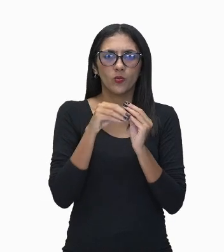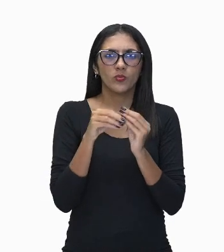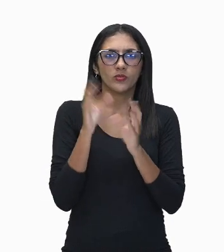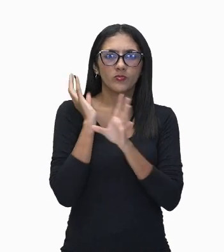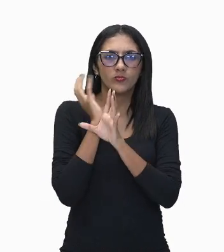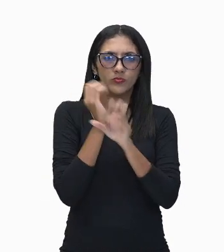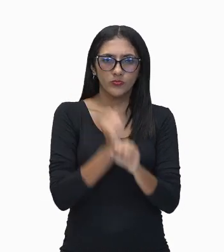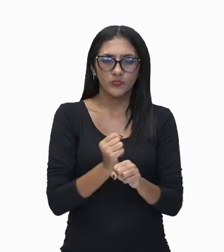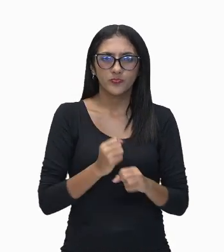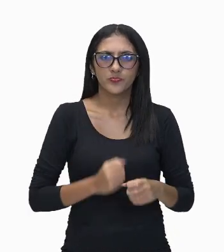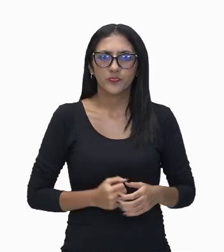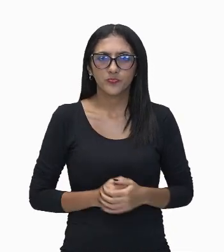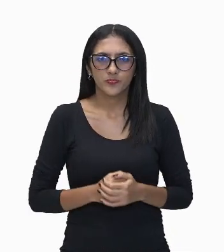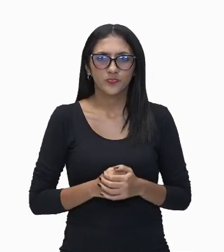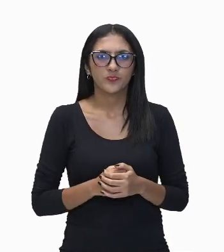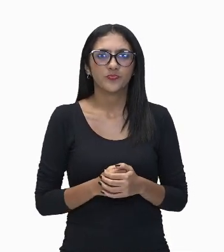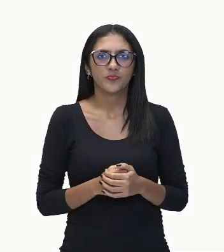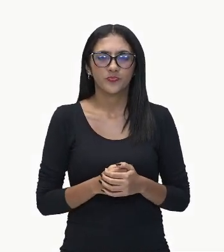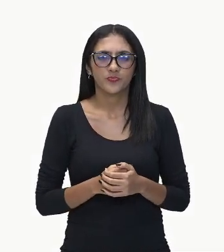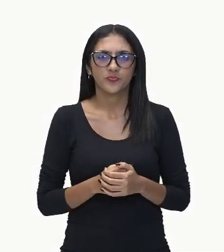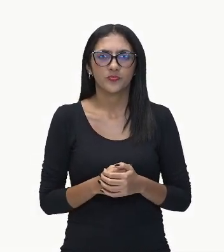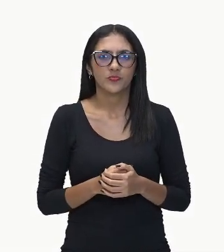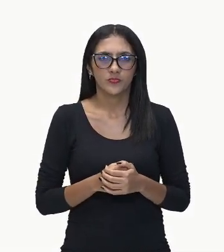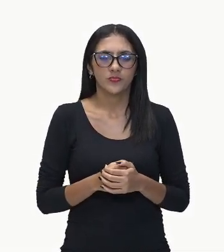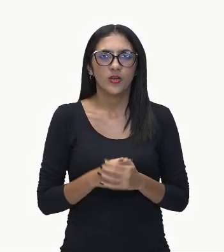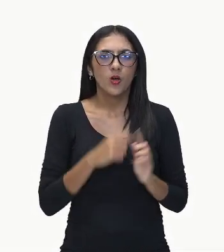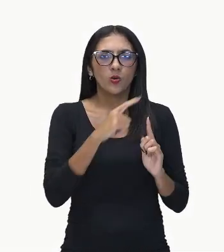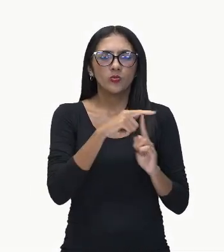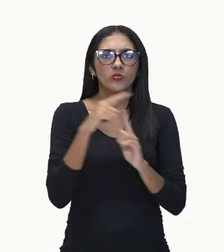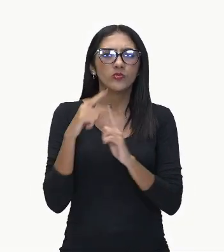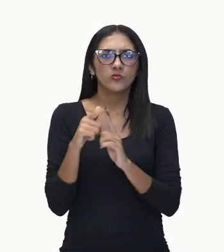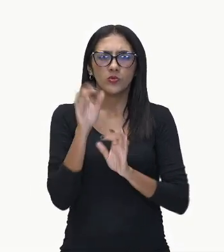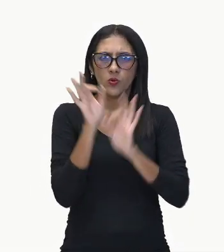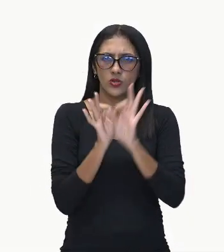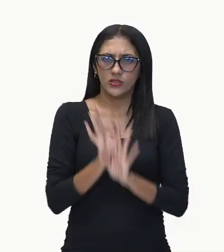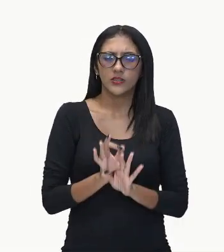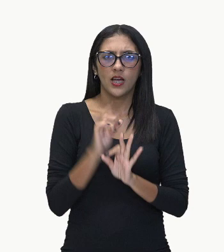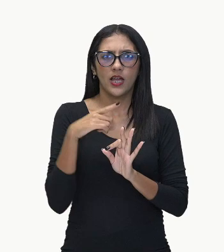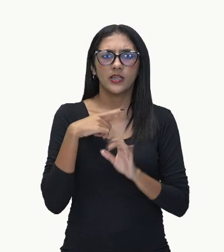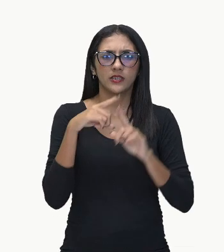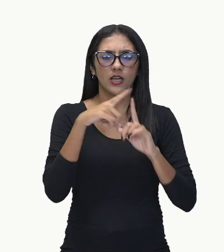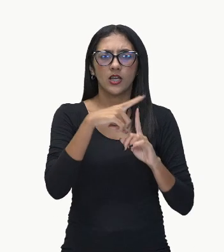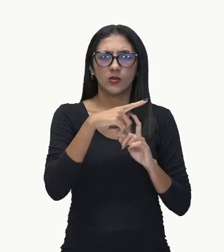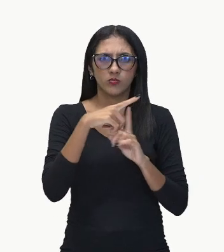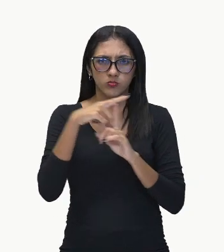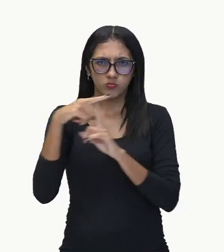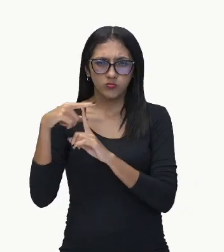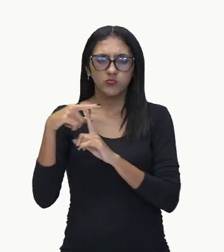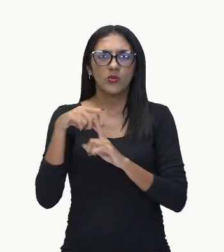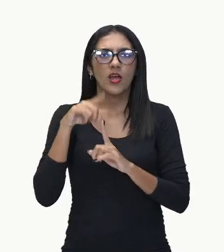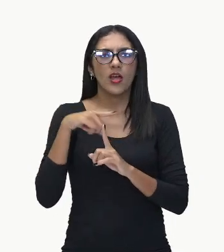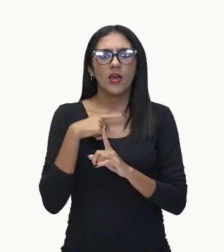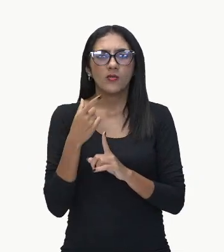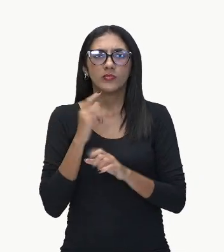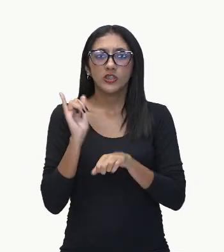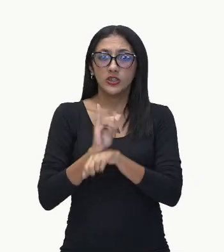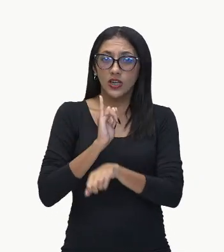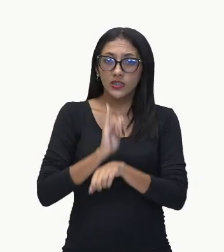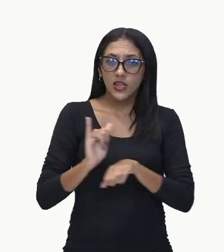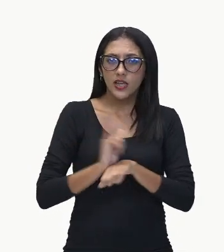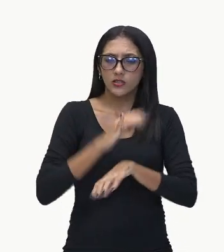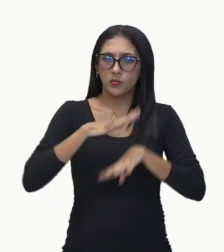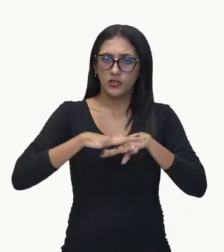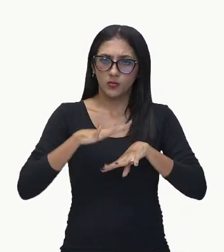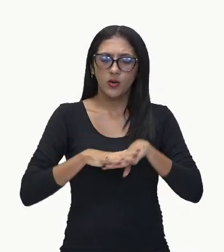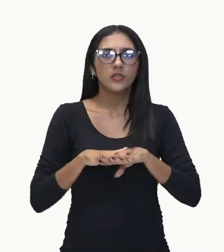um quadrado o método completando completando um quadrado na verdade é um método pessoal é uma técnica que utilizamos para resolvermos